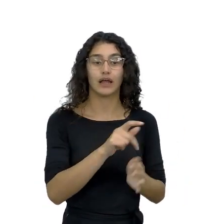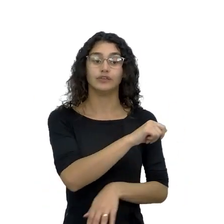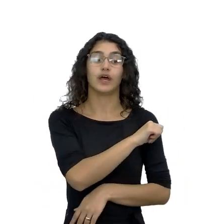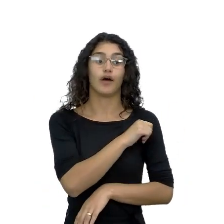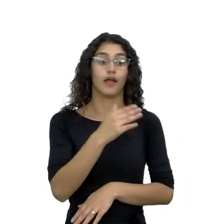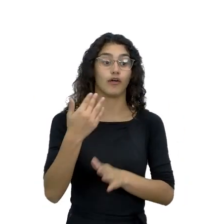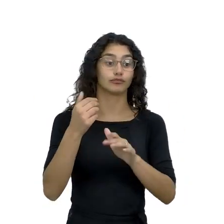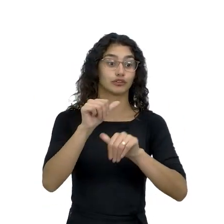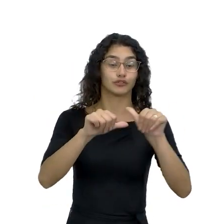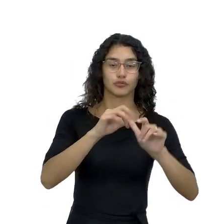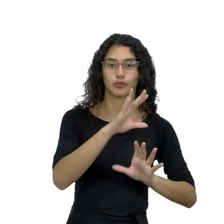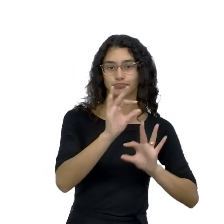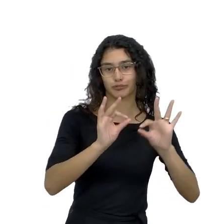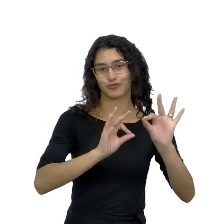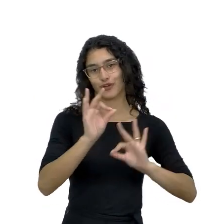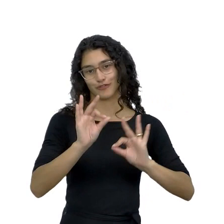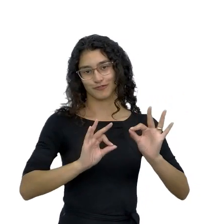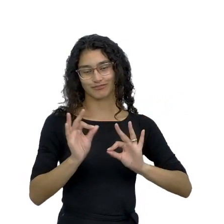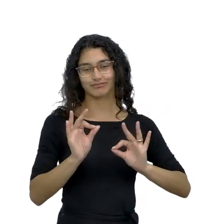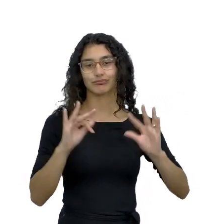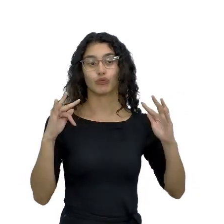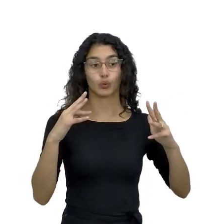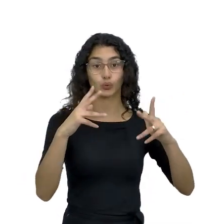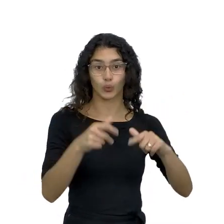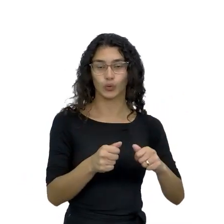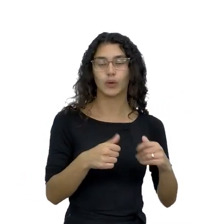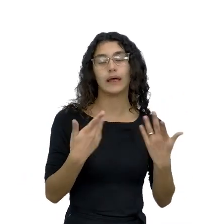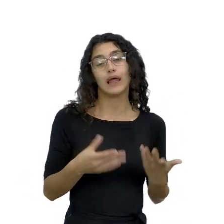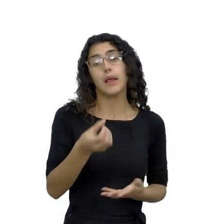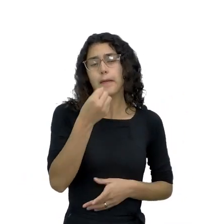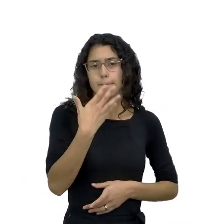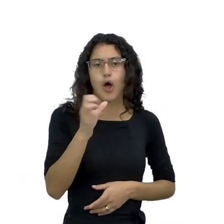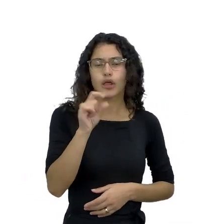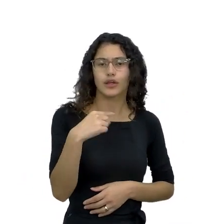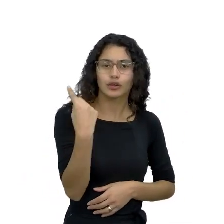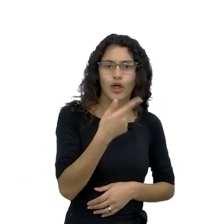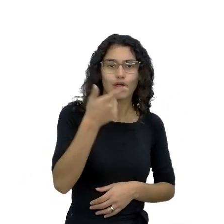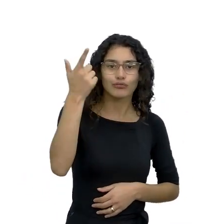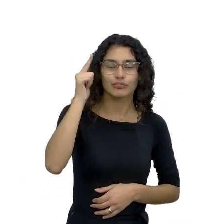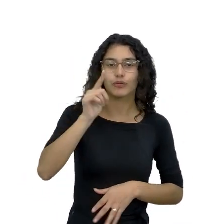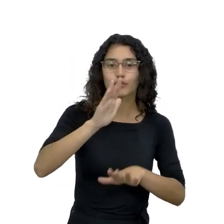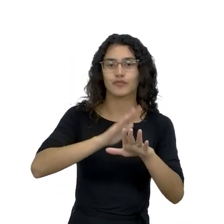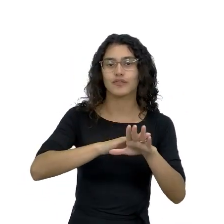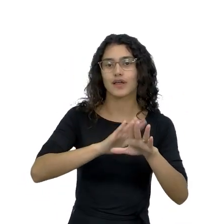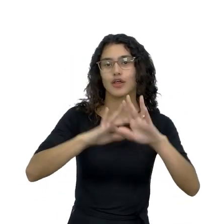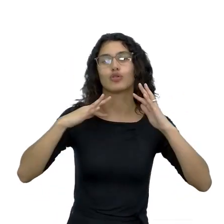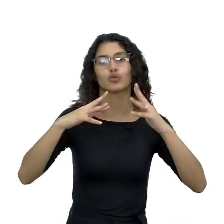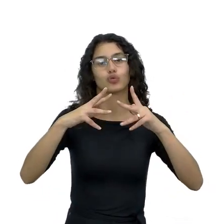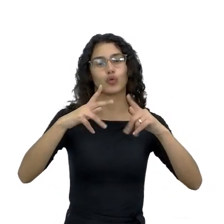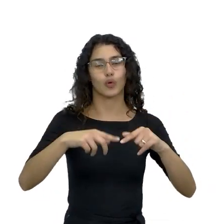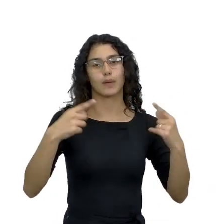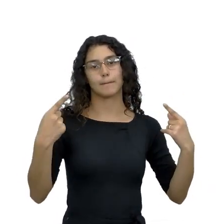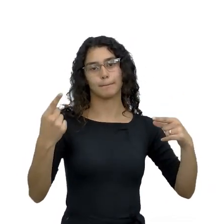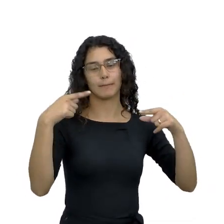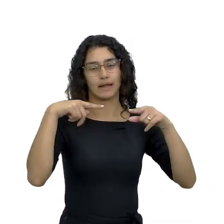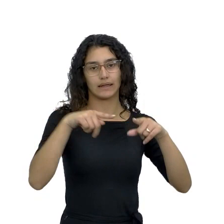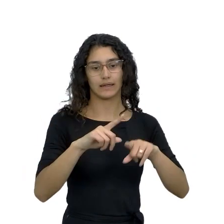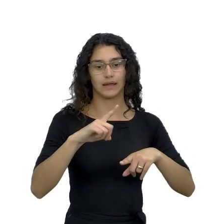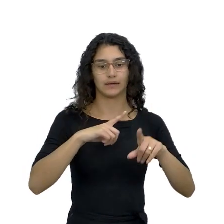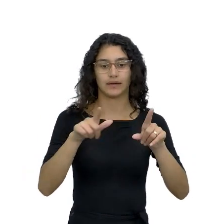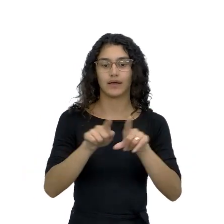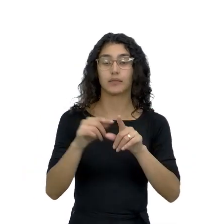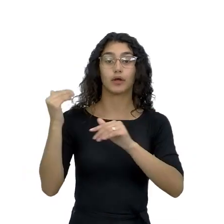um projetão. Mas que bom, né? Se a gente conseguir fazer essas parcerias e